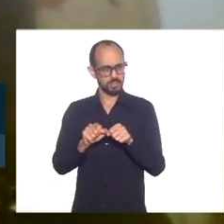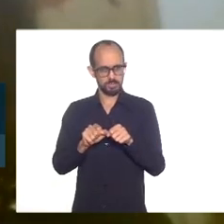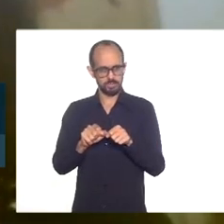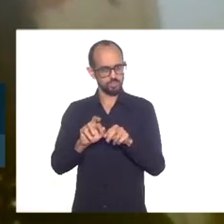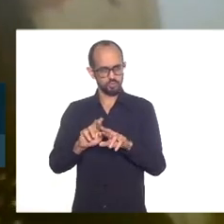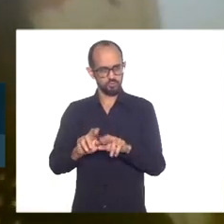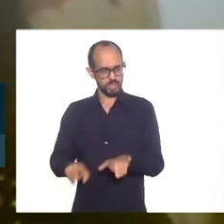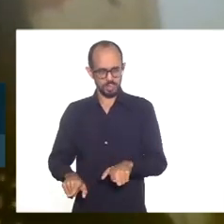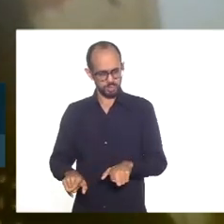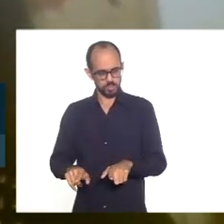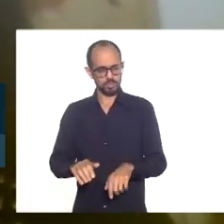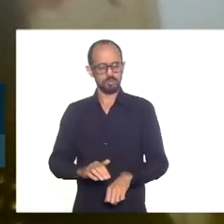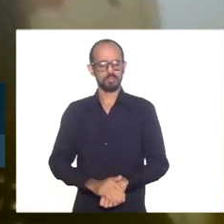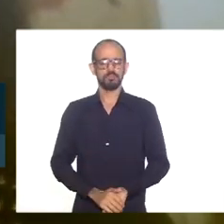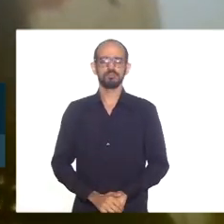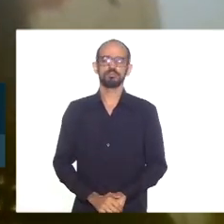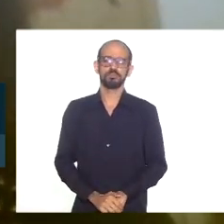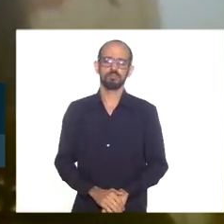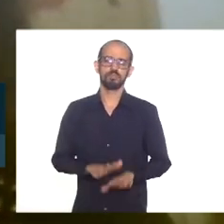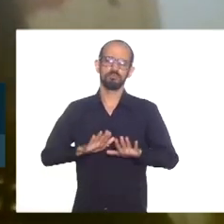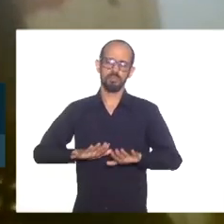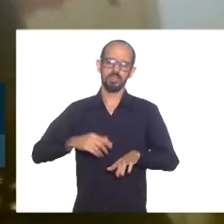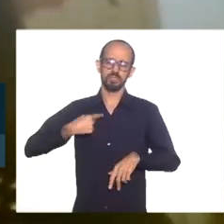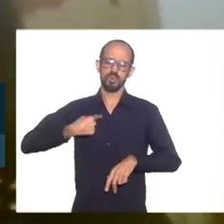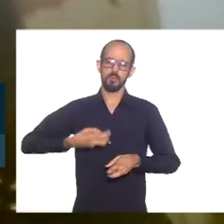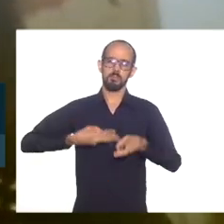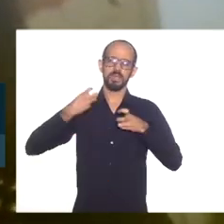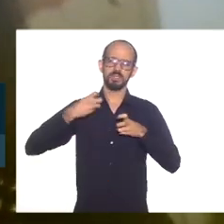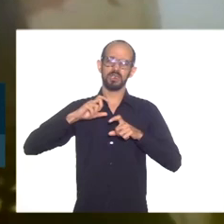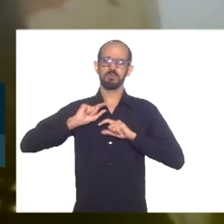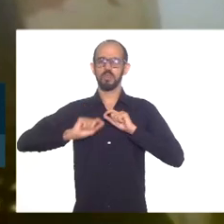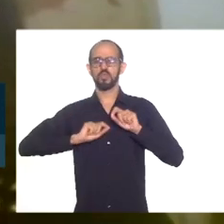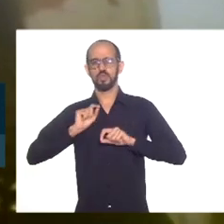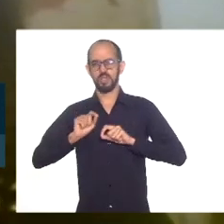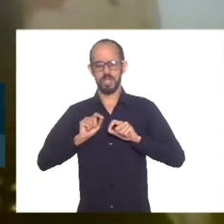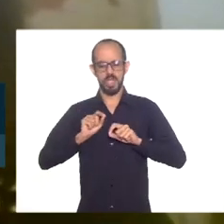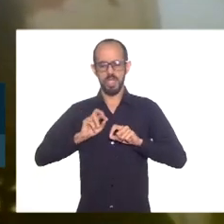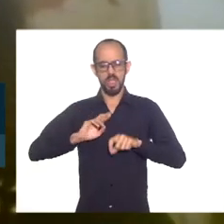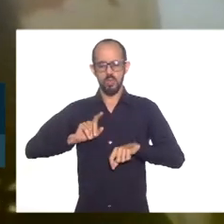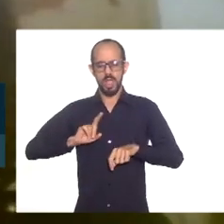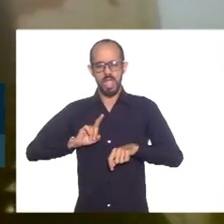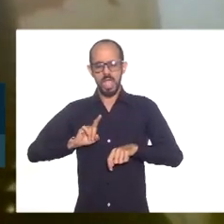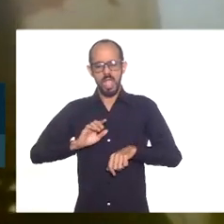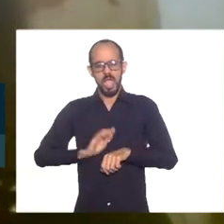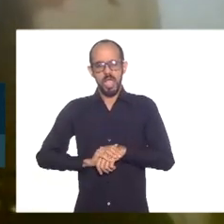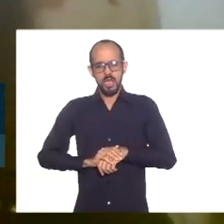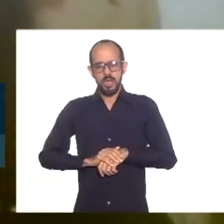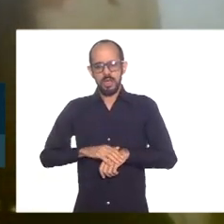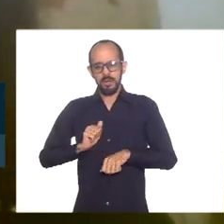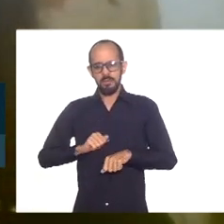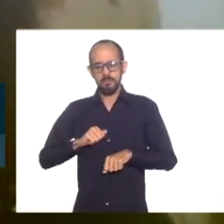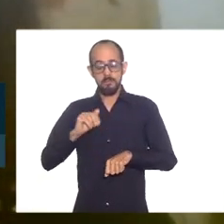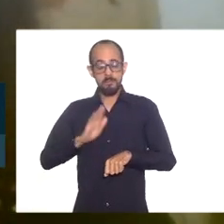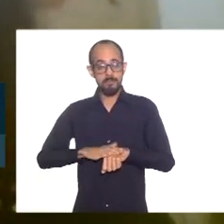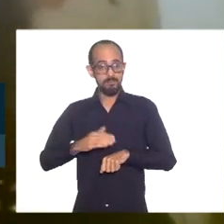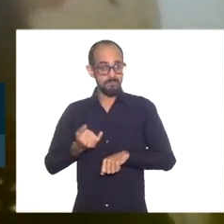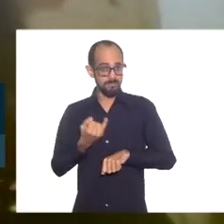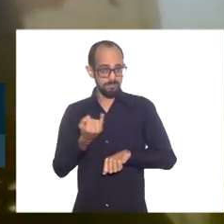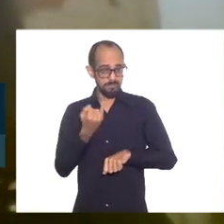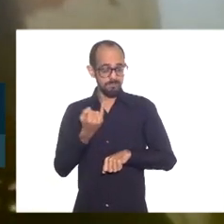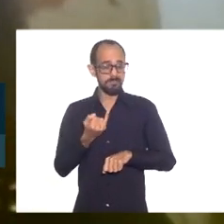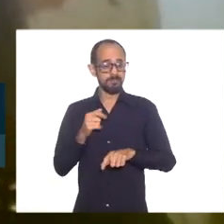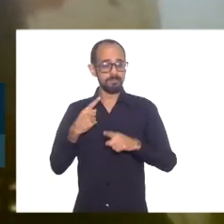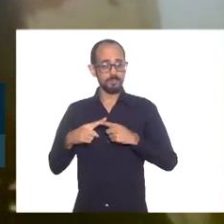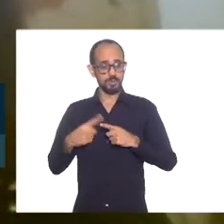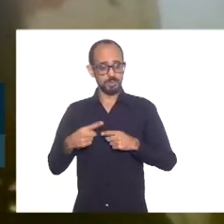distinta. Mas o que mais me chama a atenção não é isso. O que mais me chama a atenção é que, por mais que